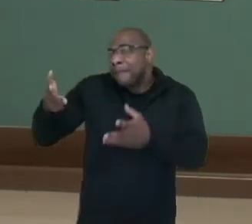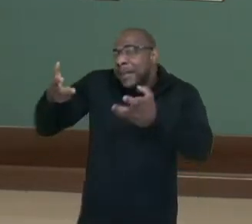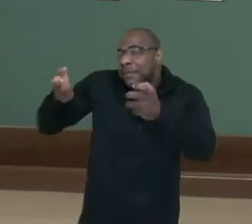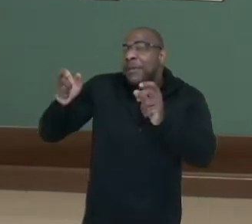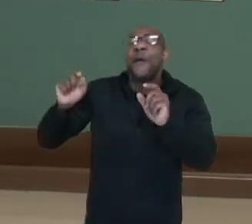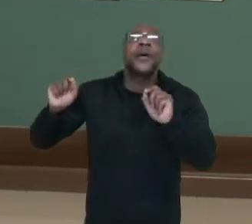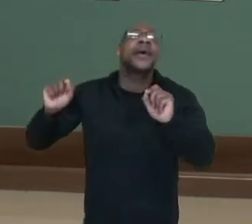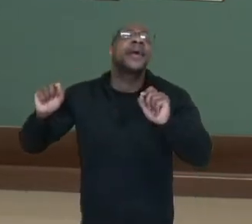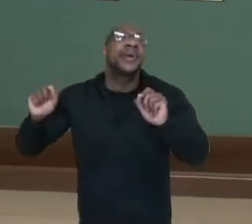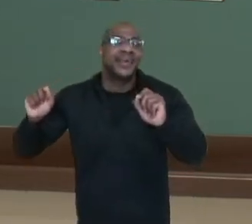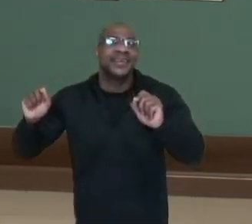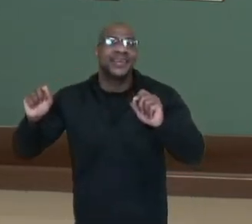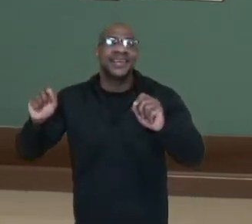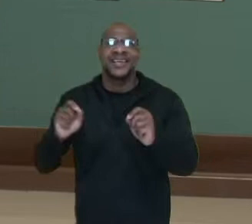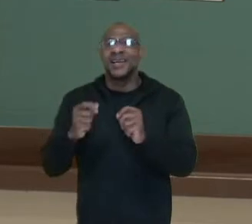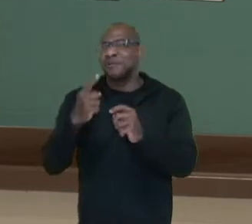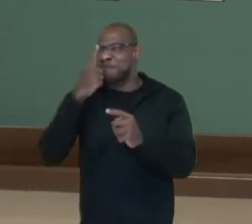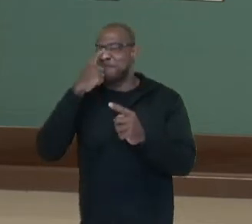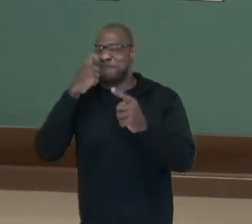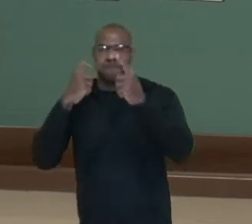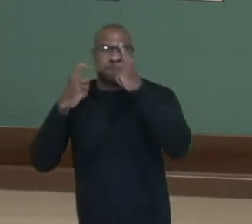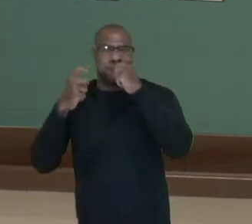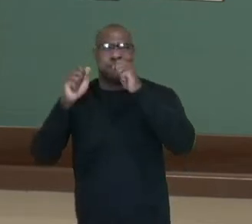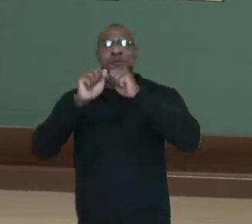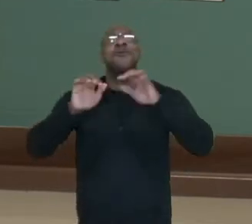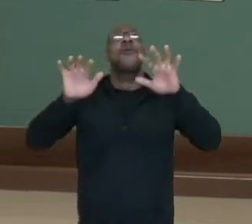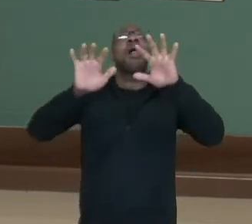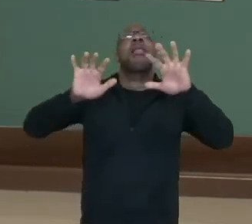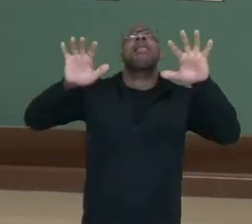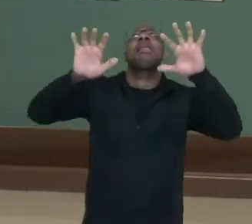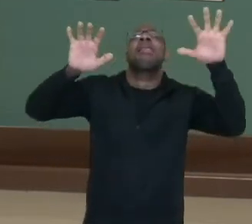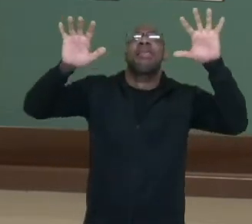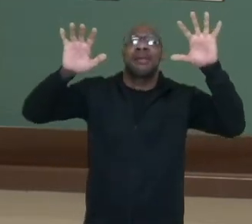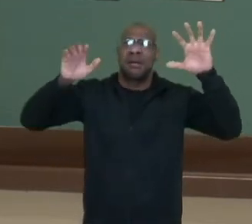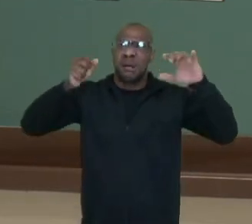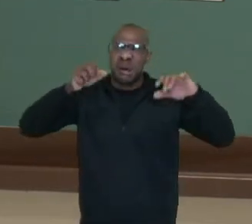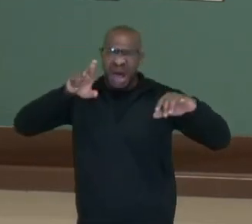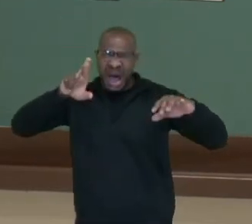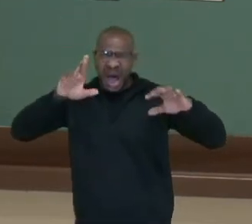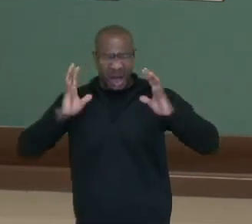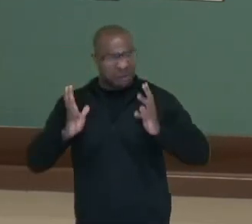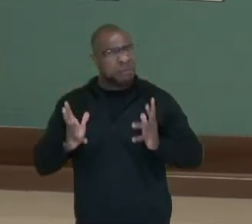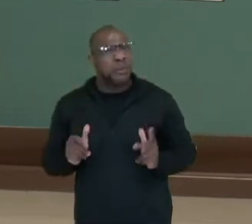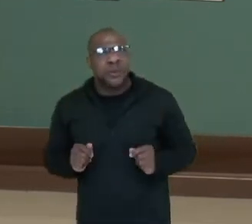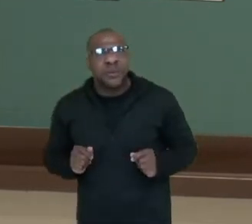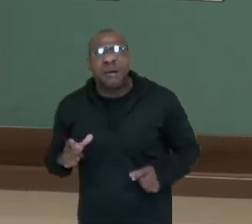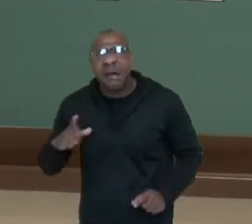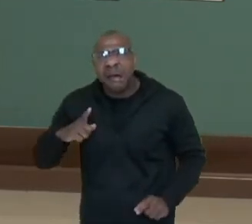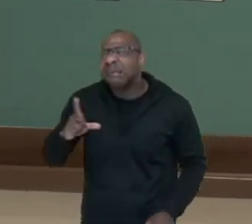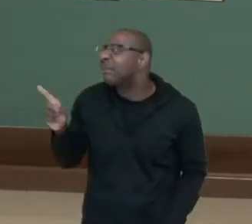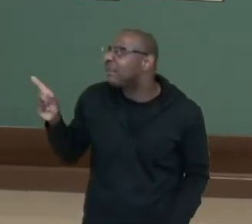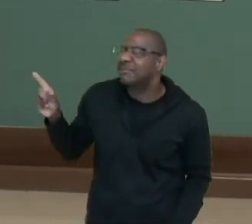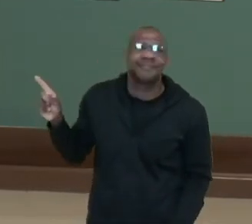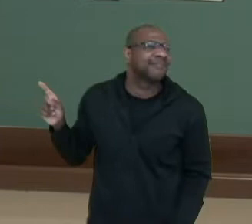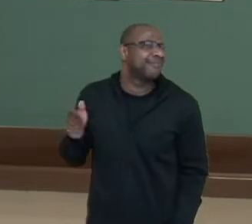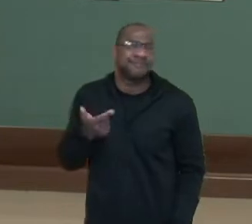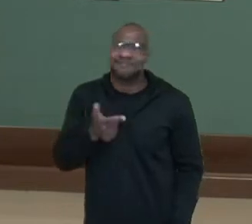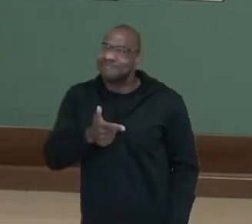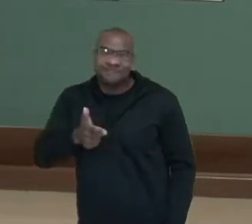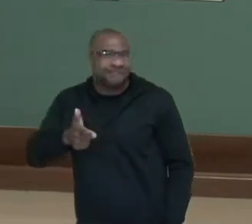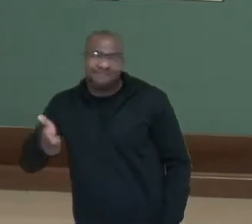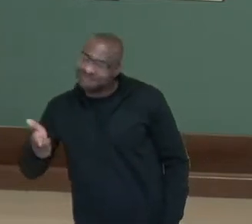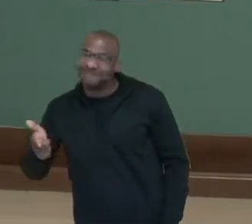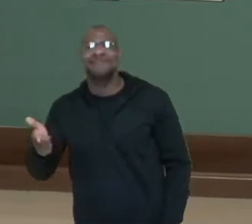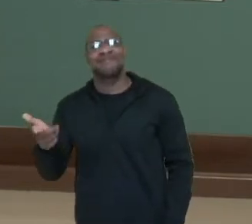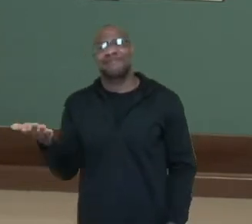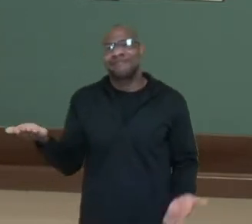imagem? Poluição atmosférica, né? Ou seja, ar puro, nada aqui num ambiente como